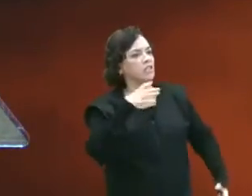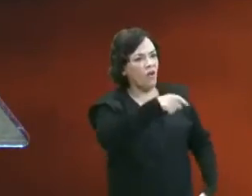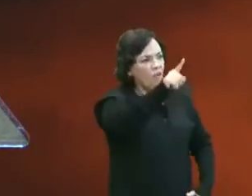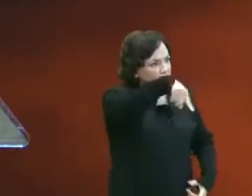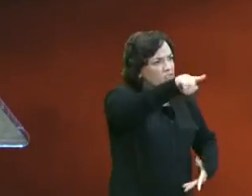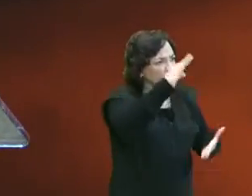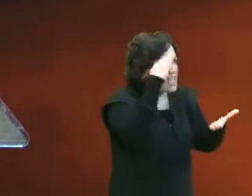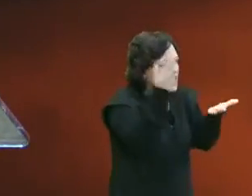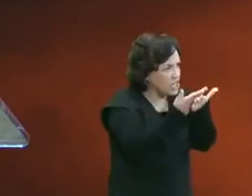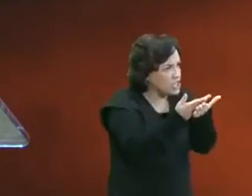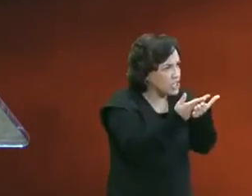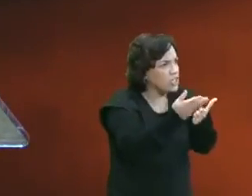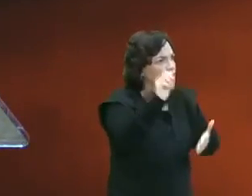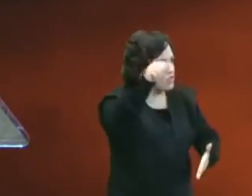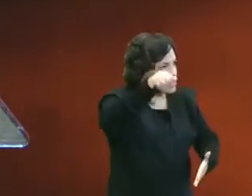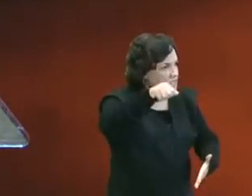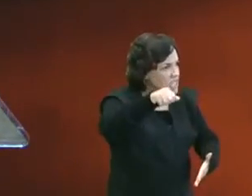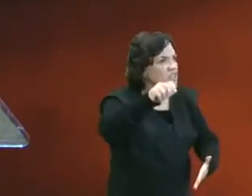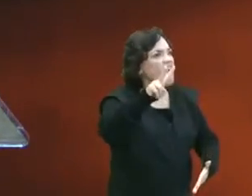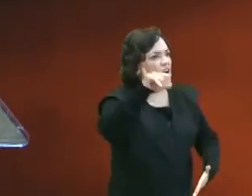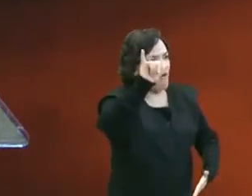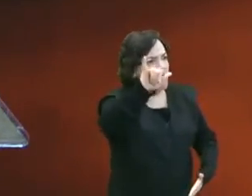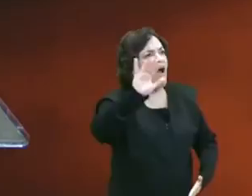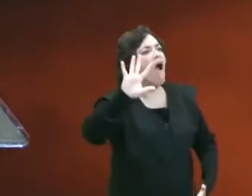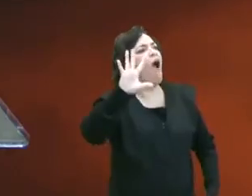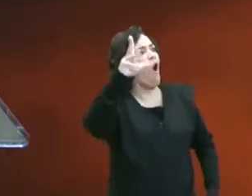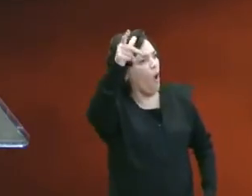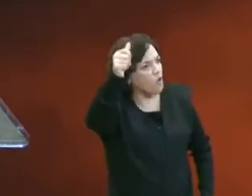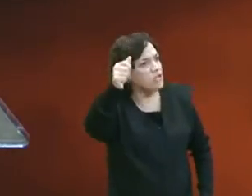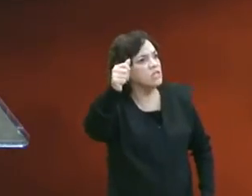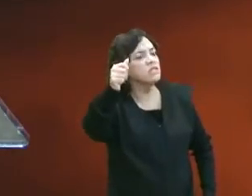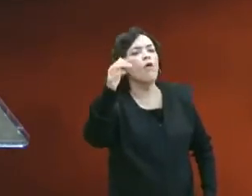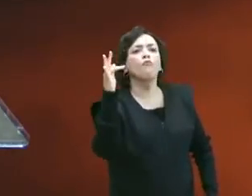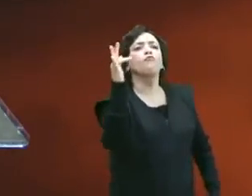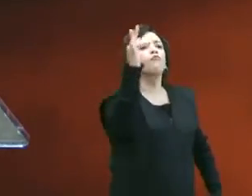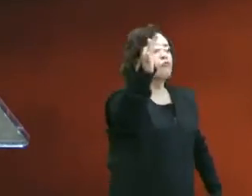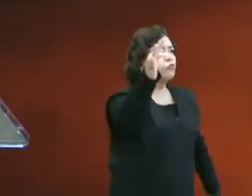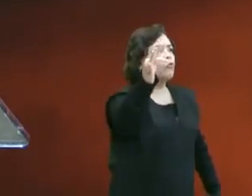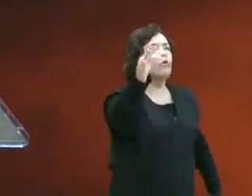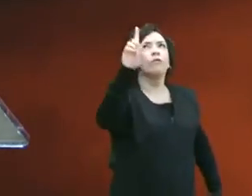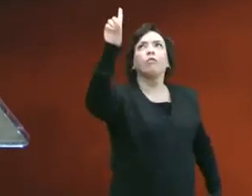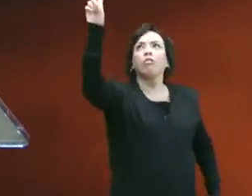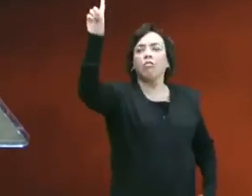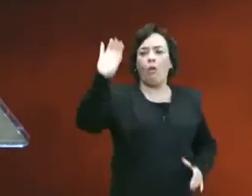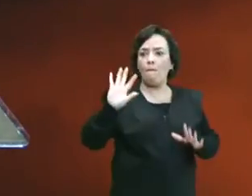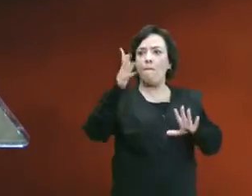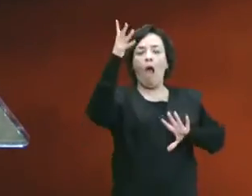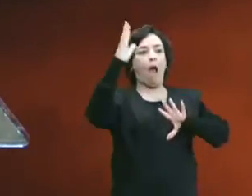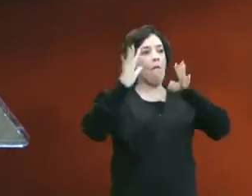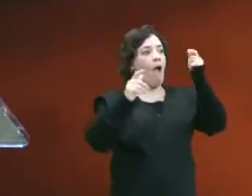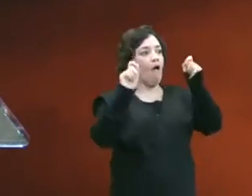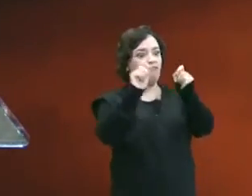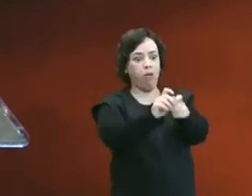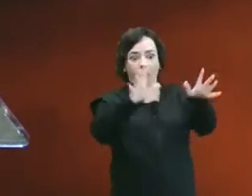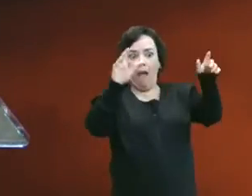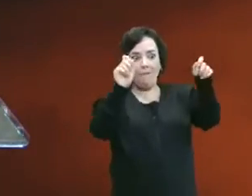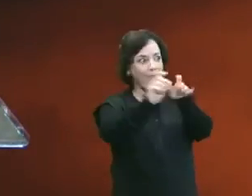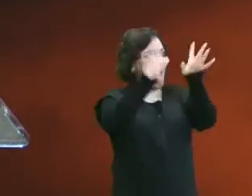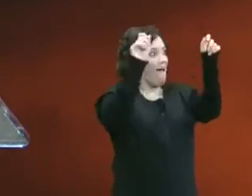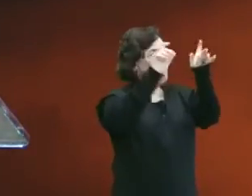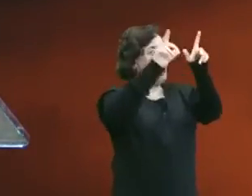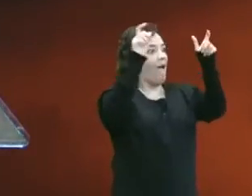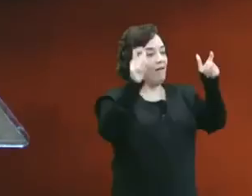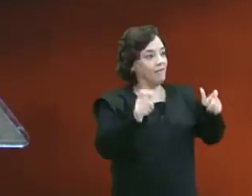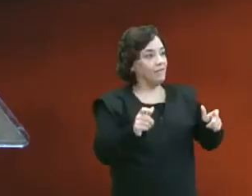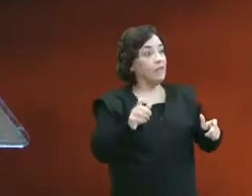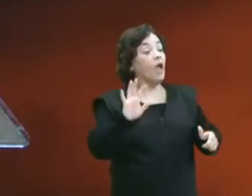creio, uma grande colheita está para acontecer nos próximos dias. E os sinais de Deus vão se multiplicar entre nós. E